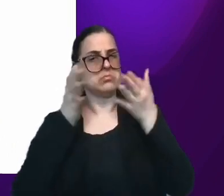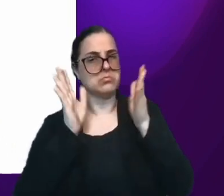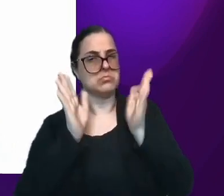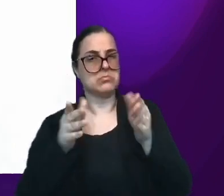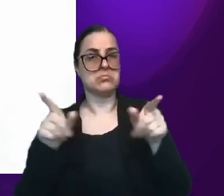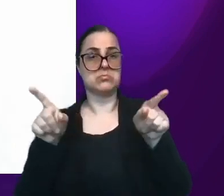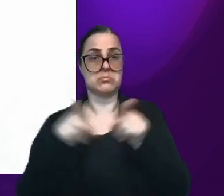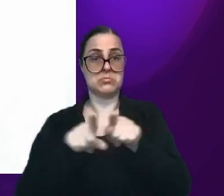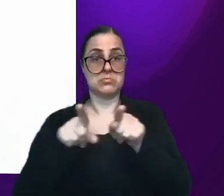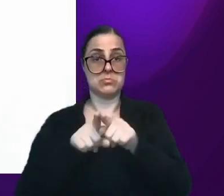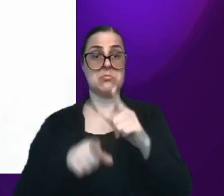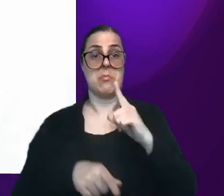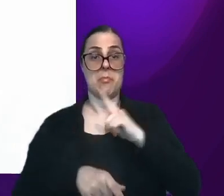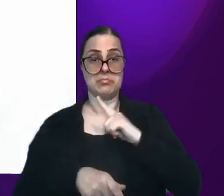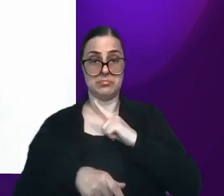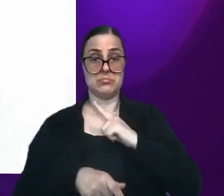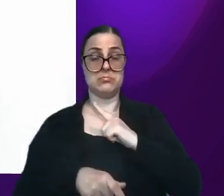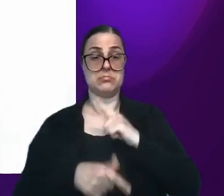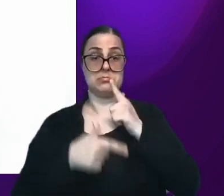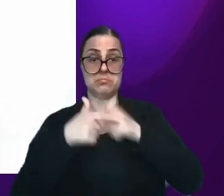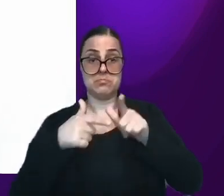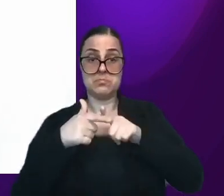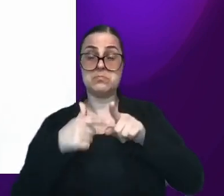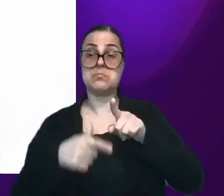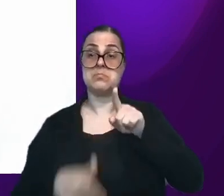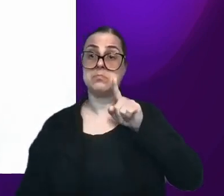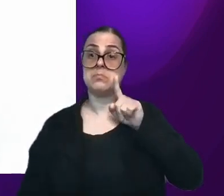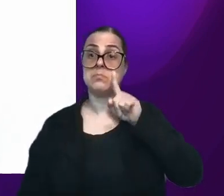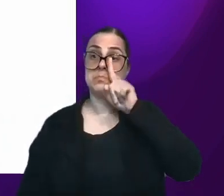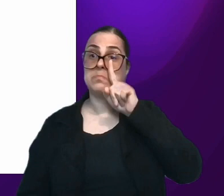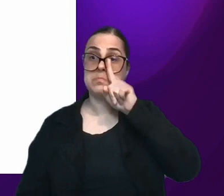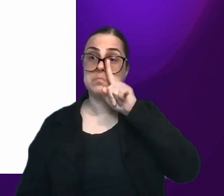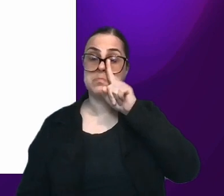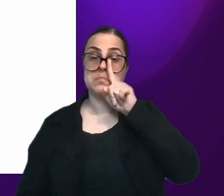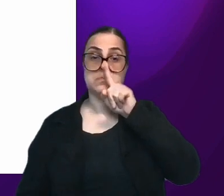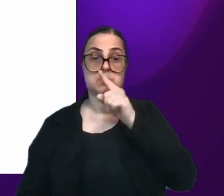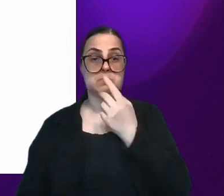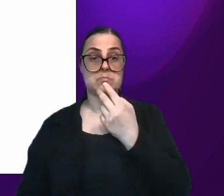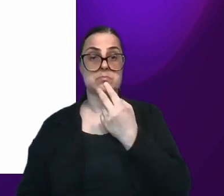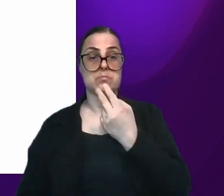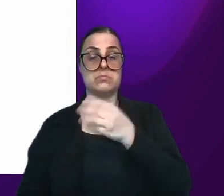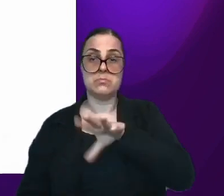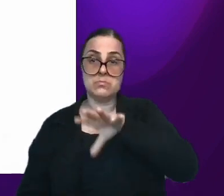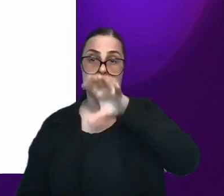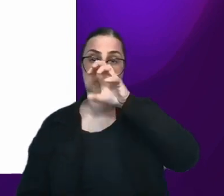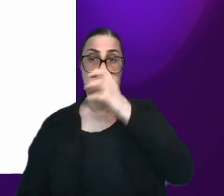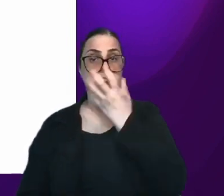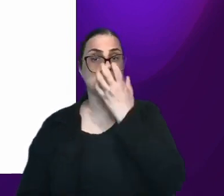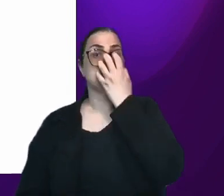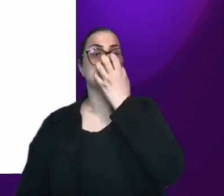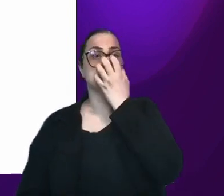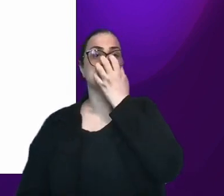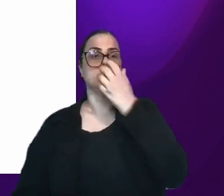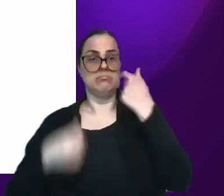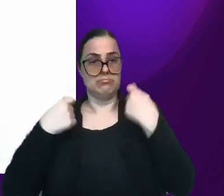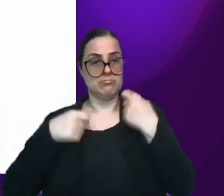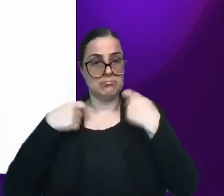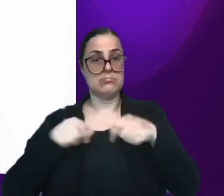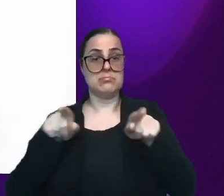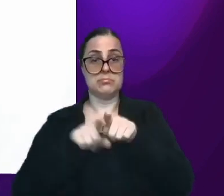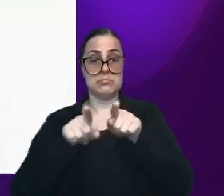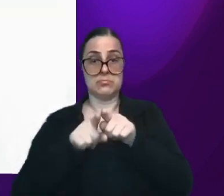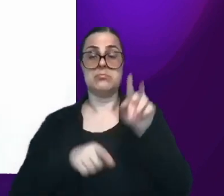dislatrêmicos, em ventilação difícil ou em uso de outros dispositivos, e sempre procurando uma dose adequada aí de 25 a